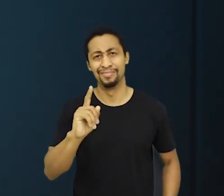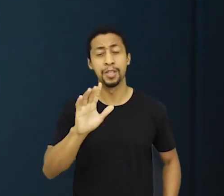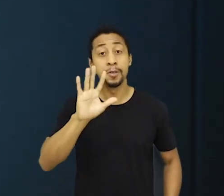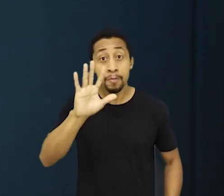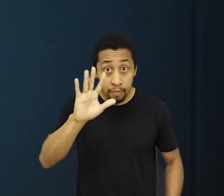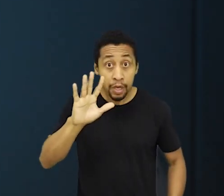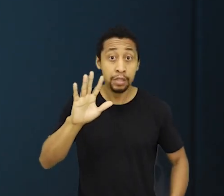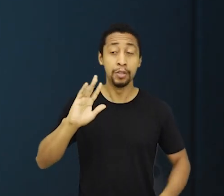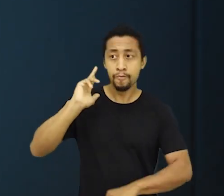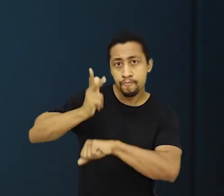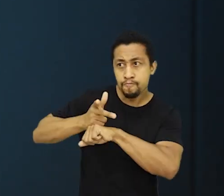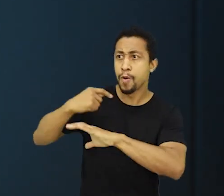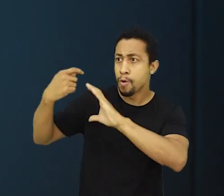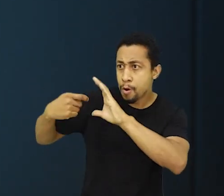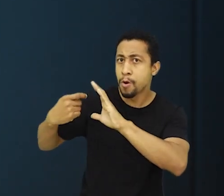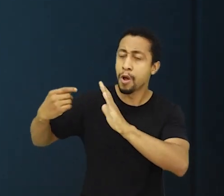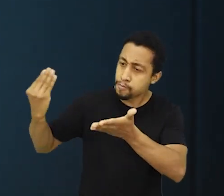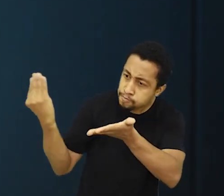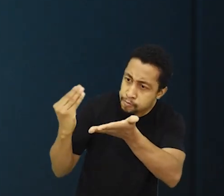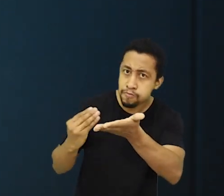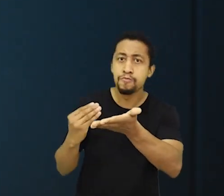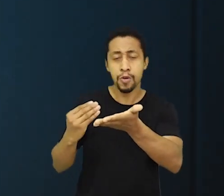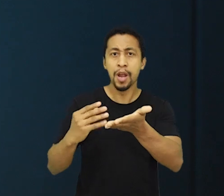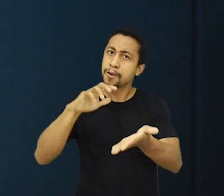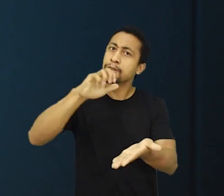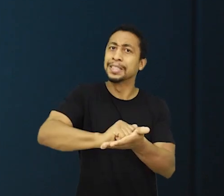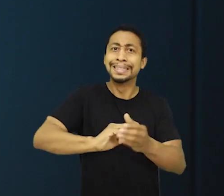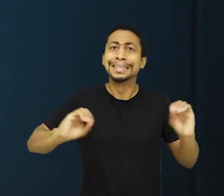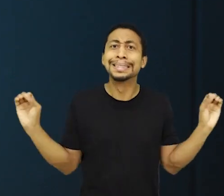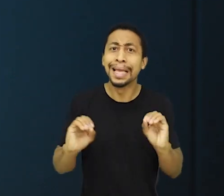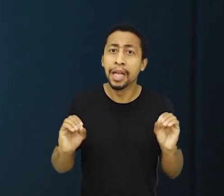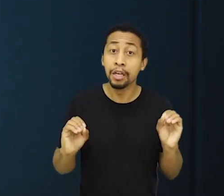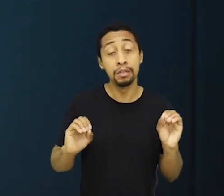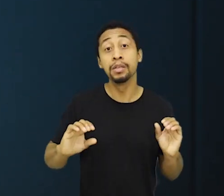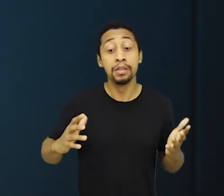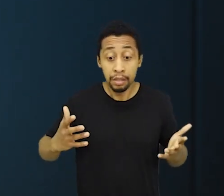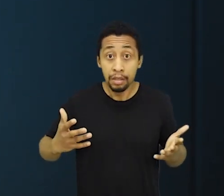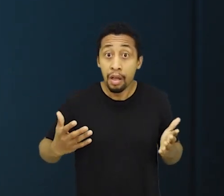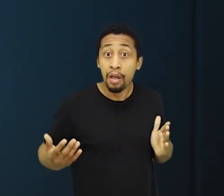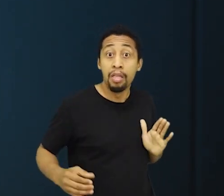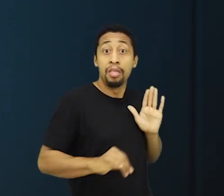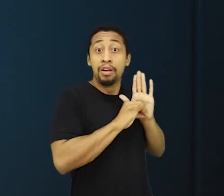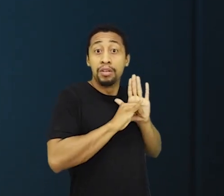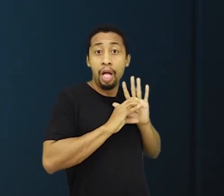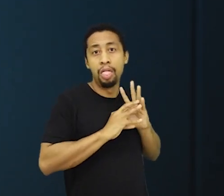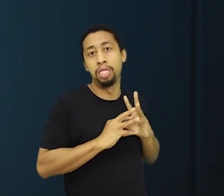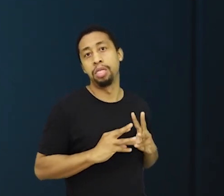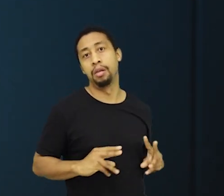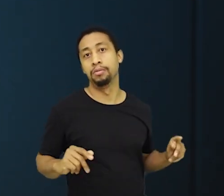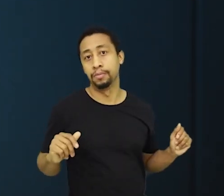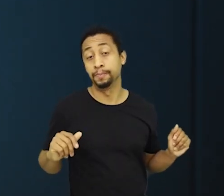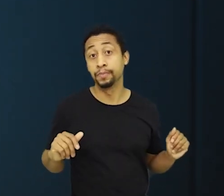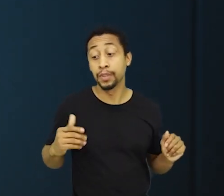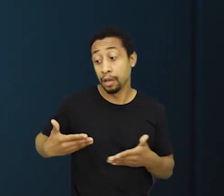nós não registrarmos a memória, nós não teremos identidade. Nós não saberemos quem somos, como brasileiros, como